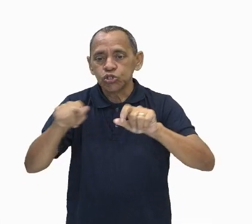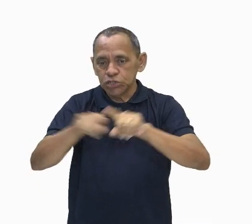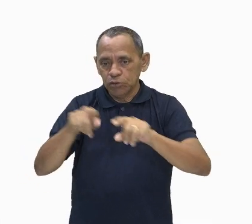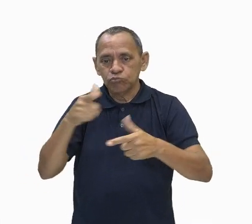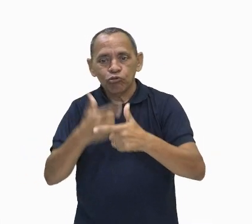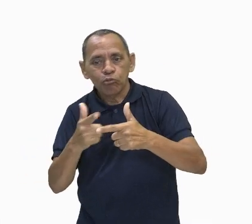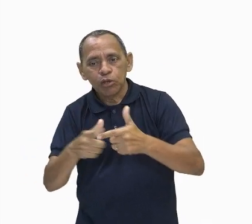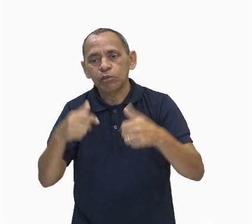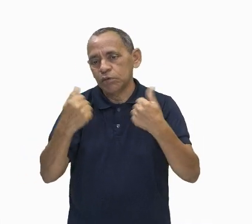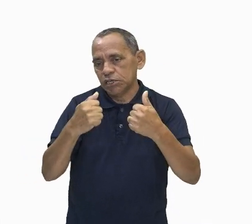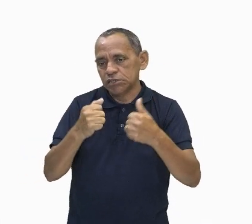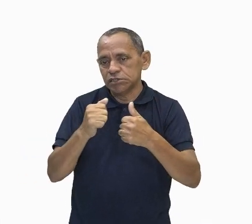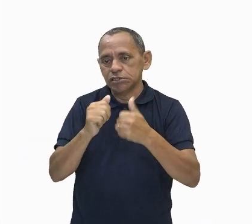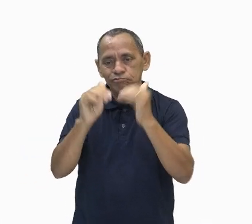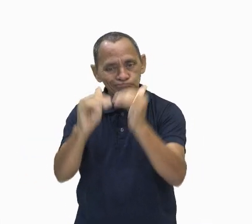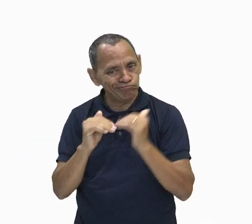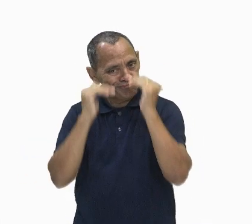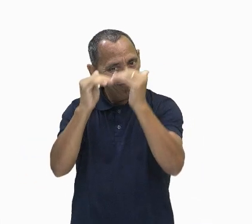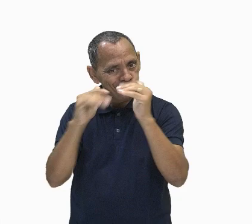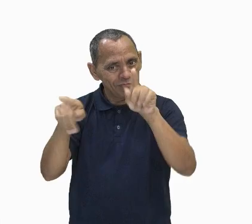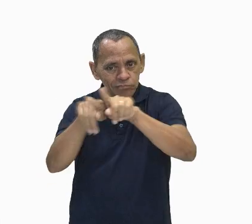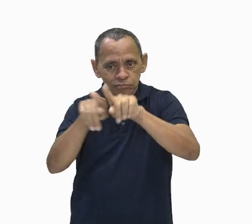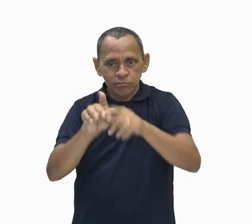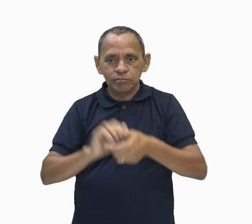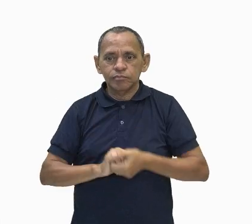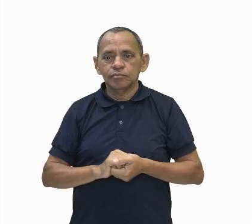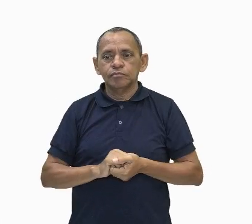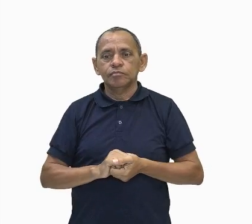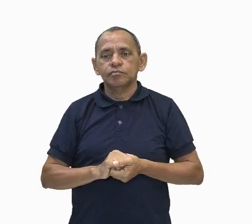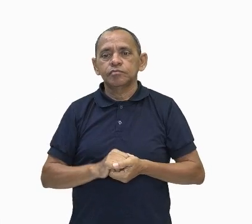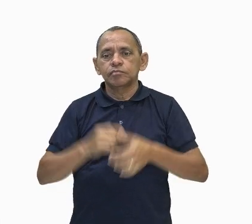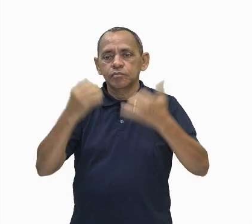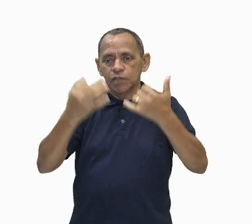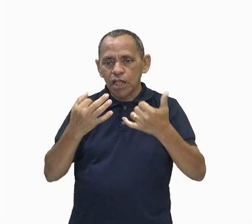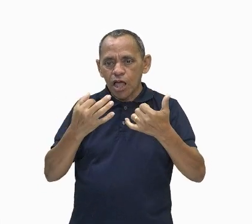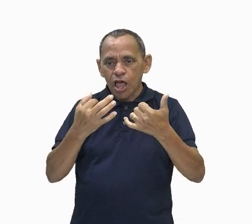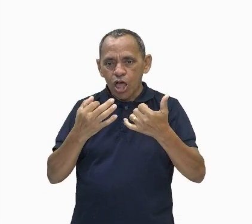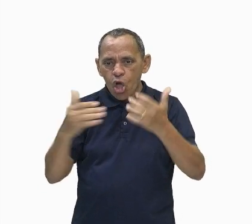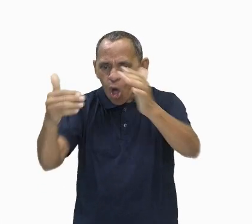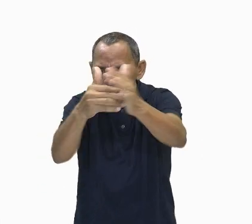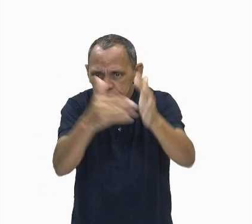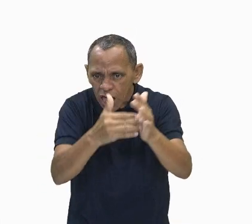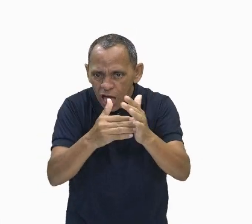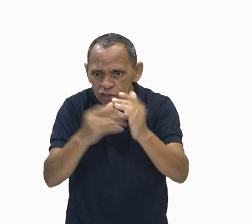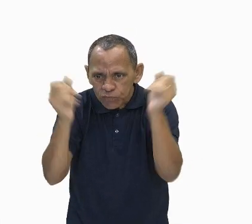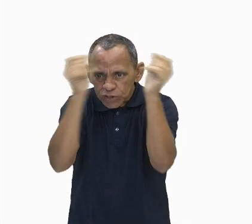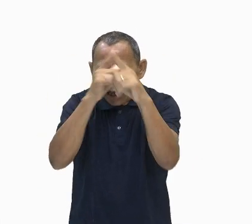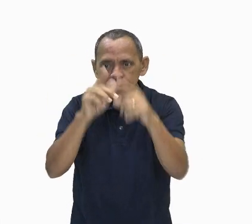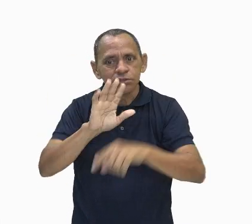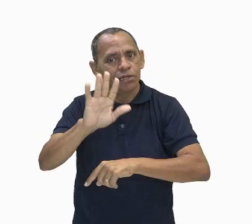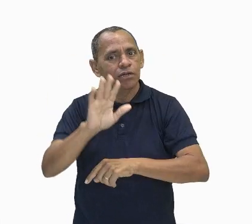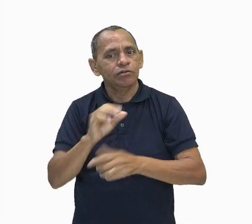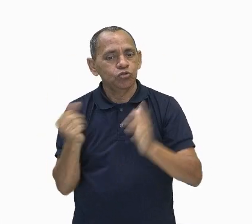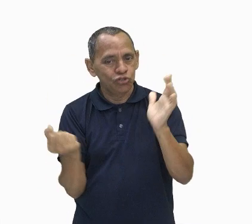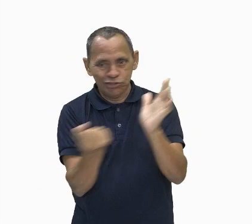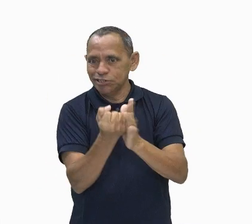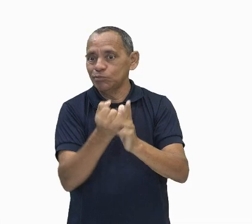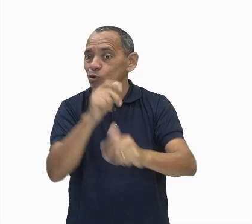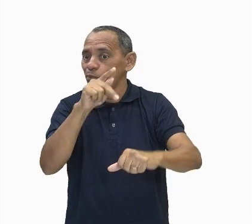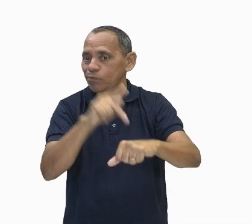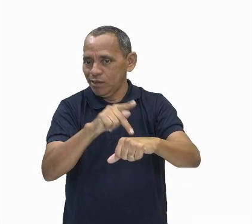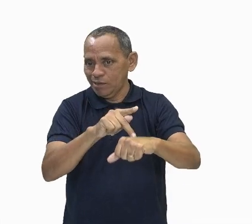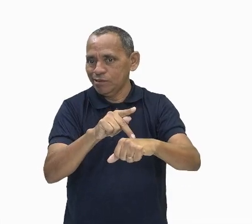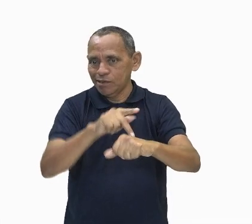que nós precisamos superar. Falou de obstáculo, de dificuldade? Não, mas a pedra vai simbolizar um obstáculo, não é verdade? É o que está